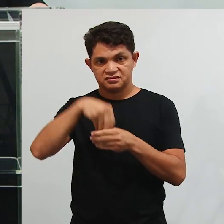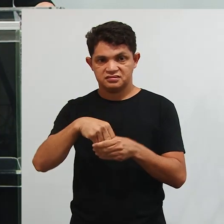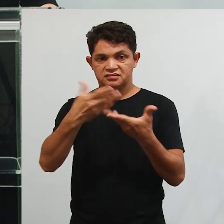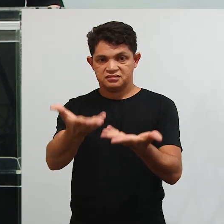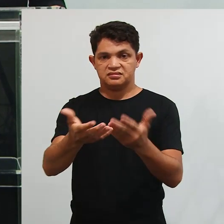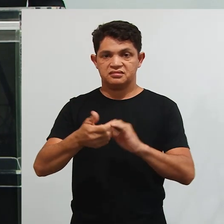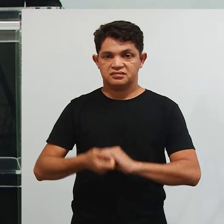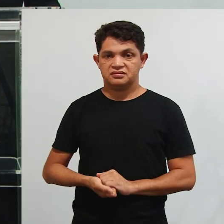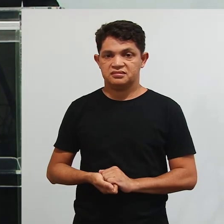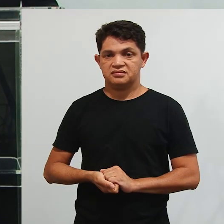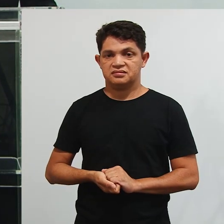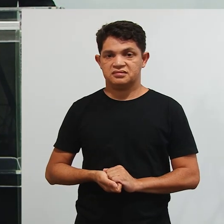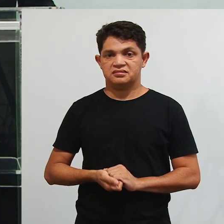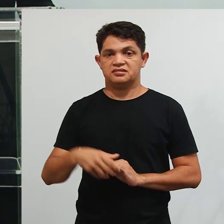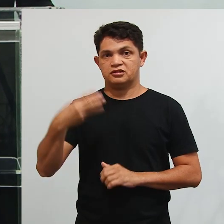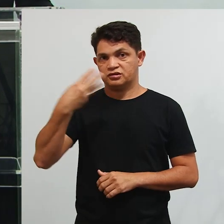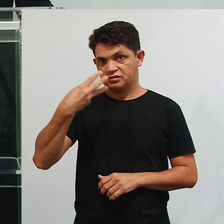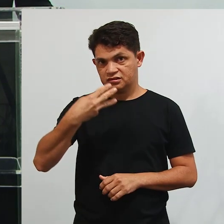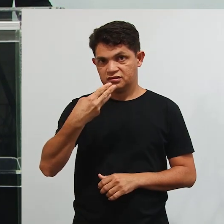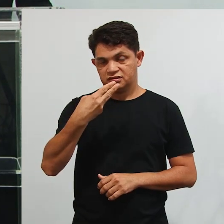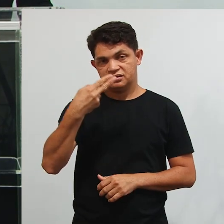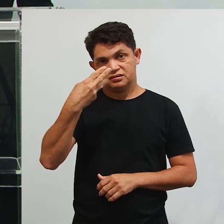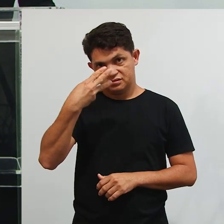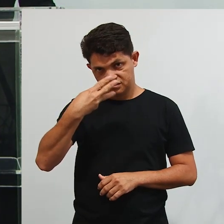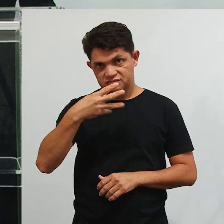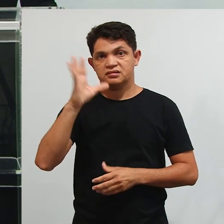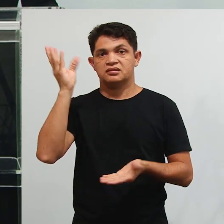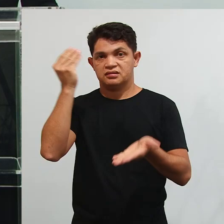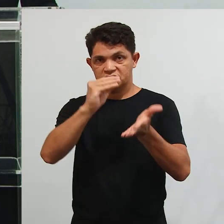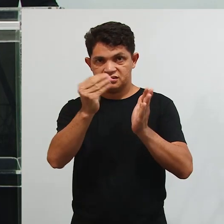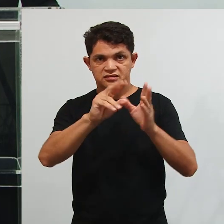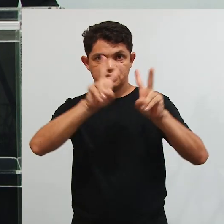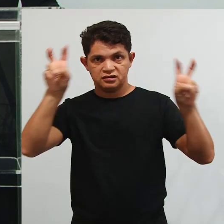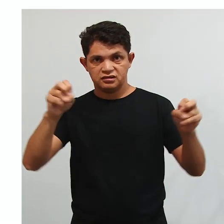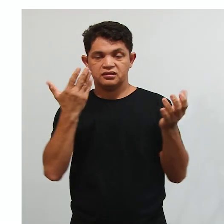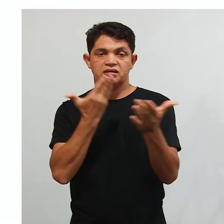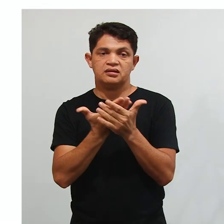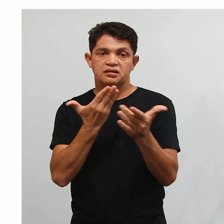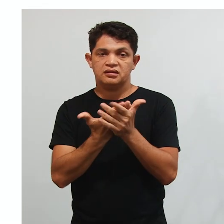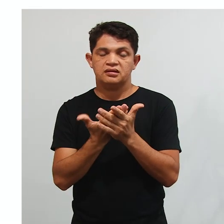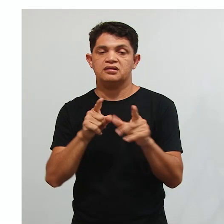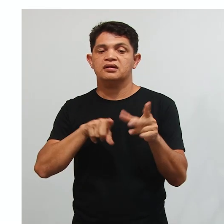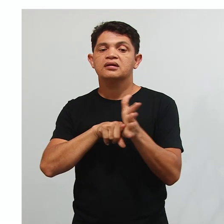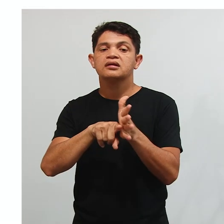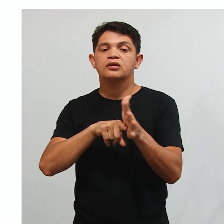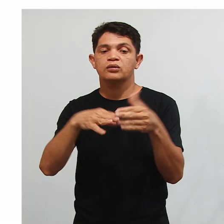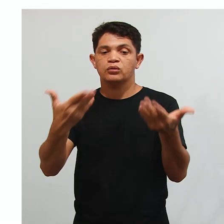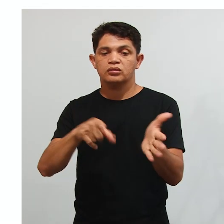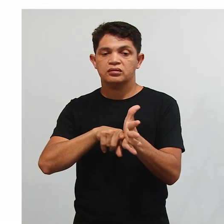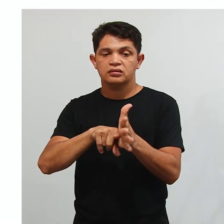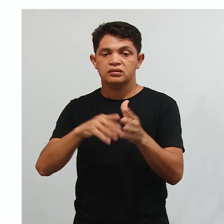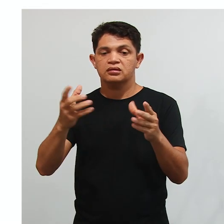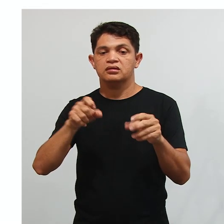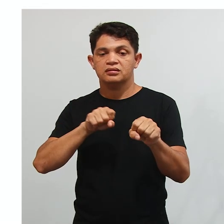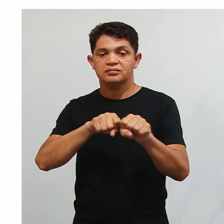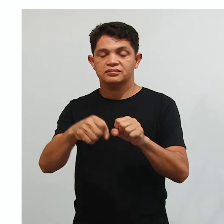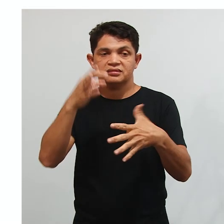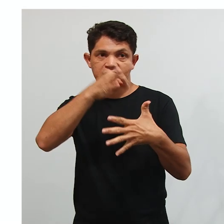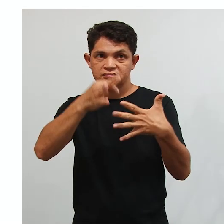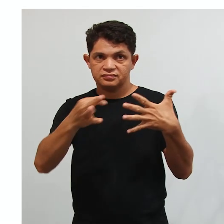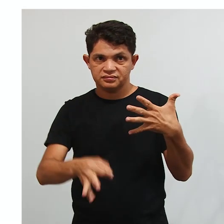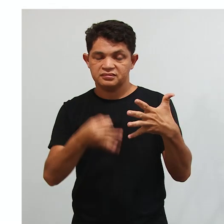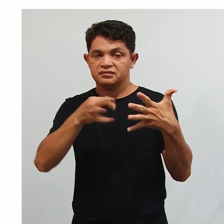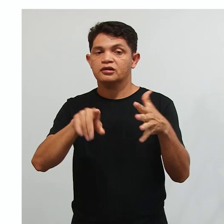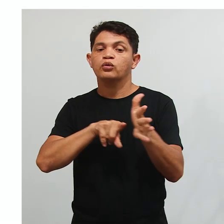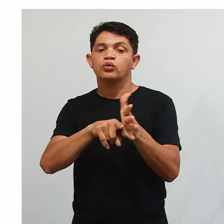três na unidade três a gente vai estudar sobre classificação das pesquisas e redação do projeto